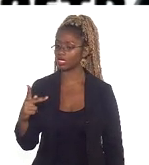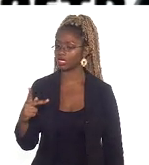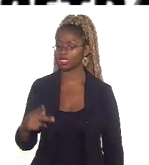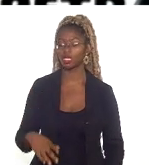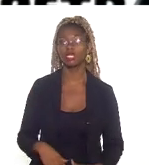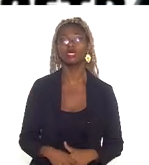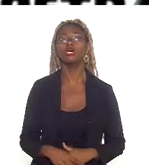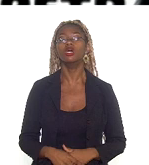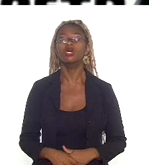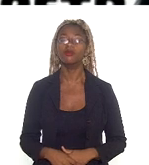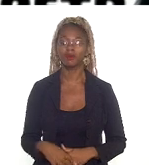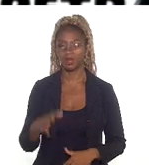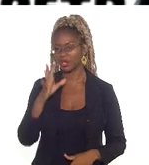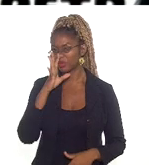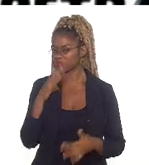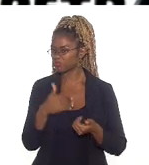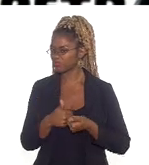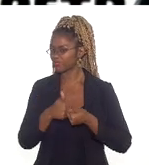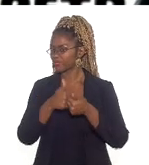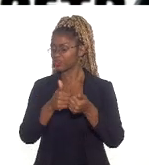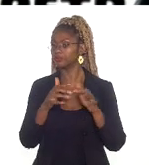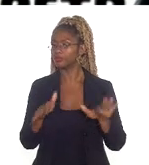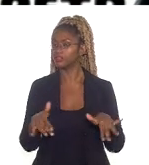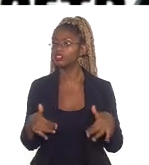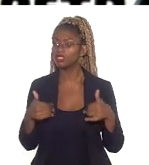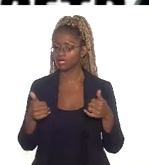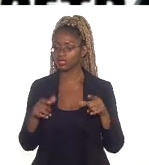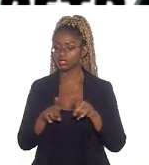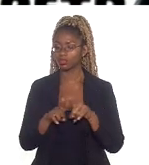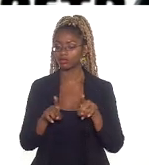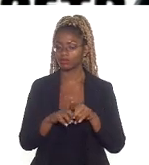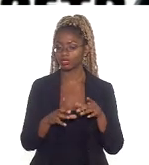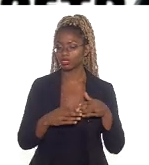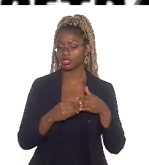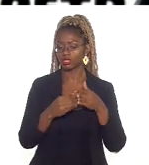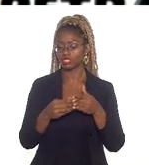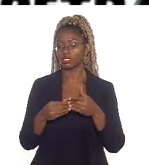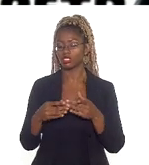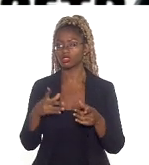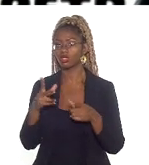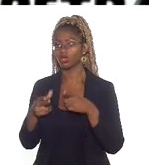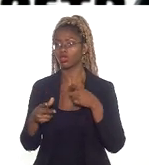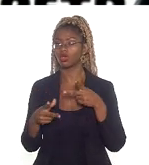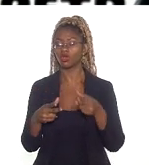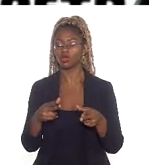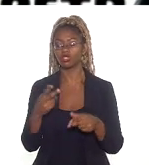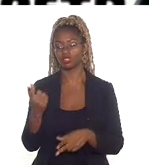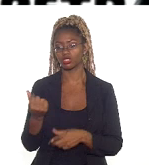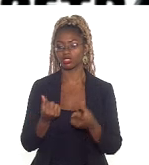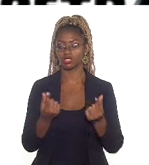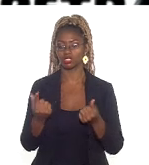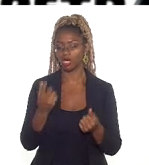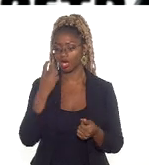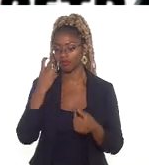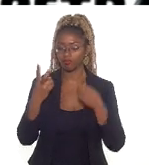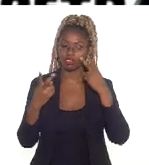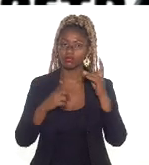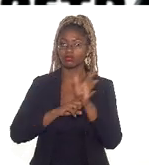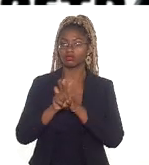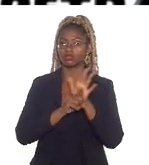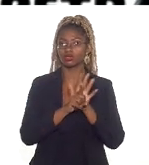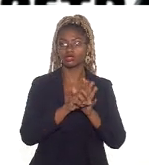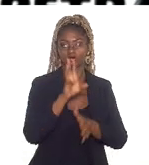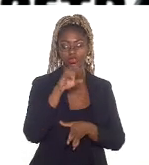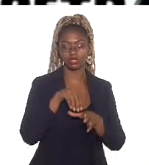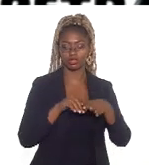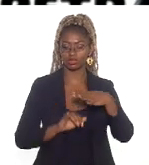tá? E o melhor direcionamento do aporte desses recursos, né? Nas pesquisas, nas